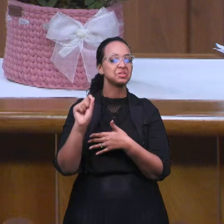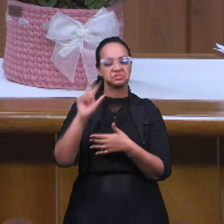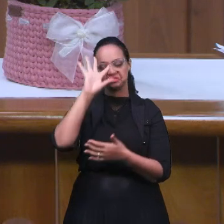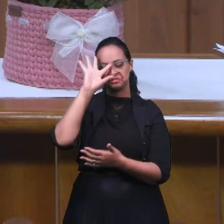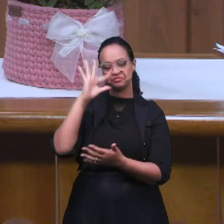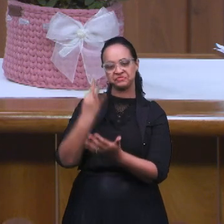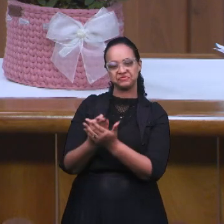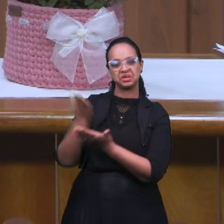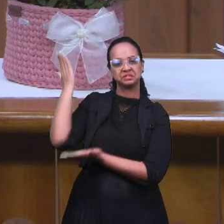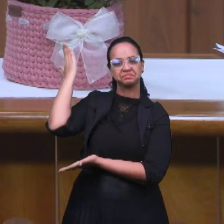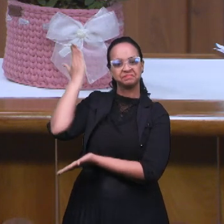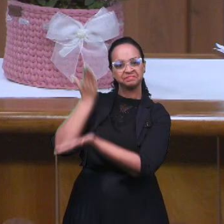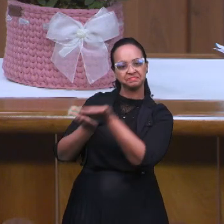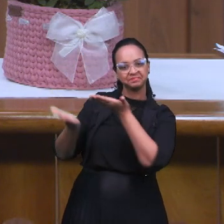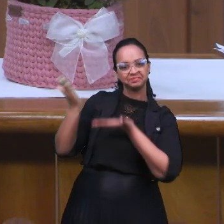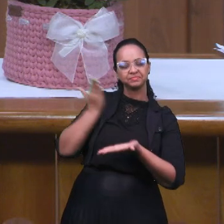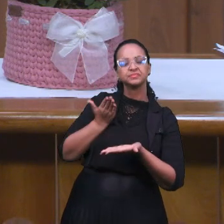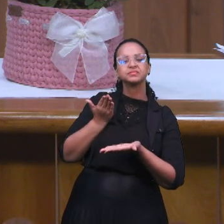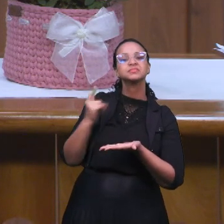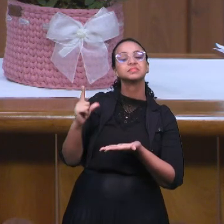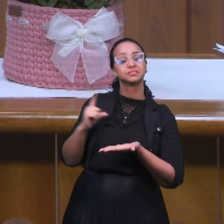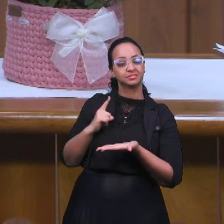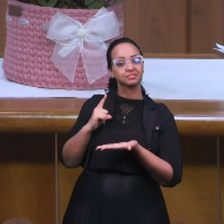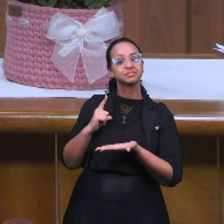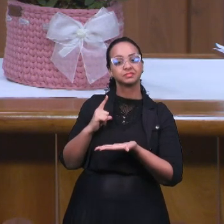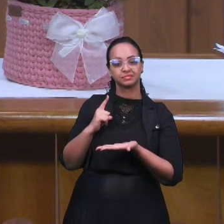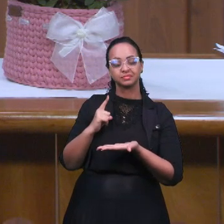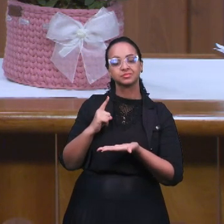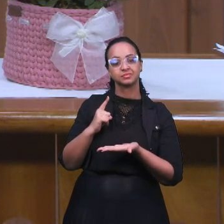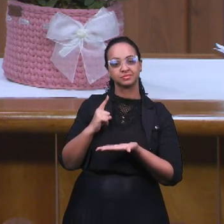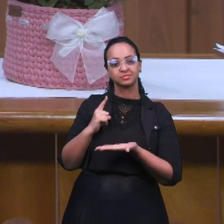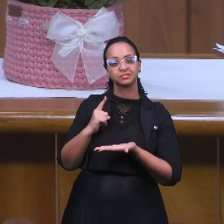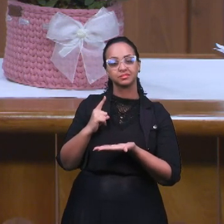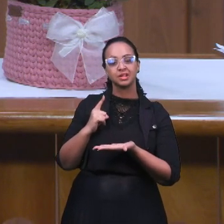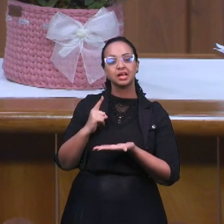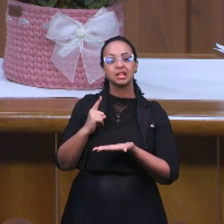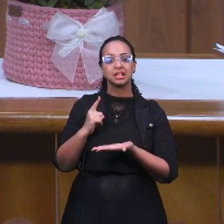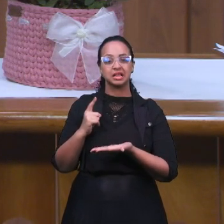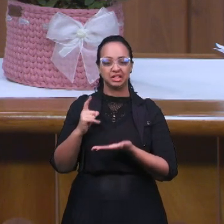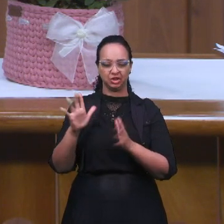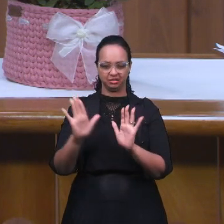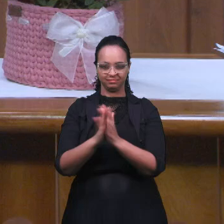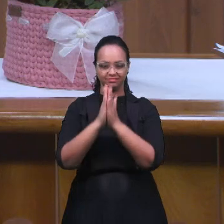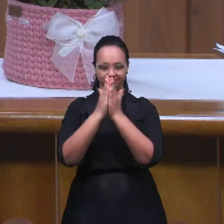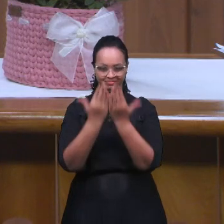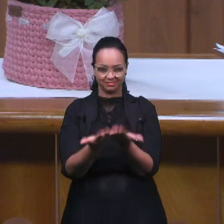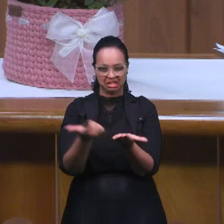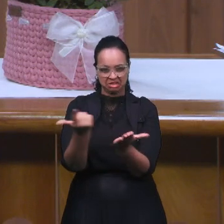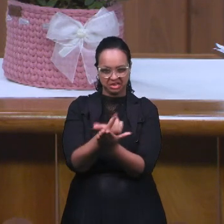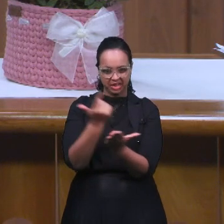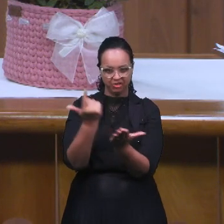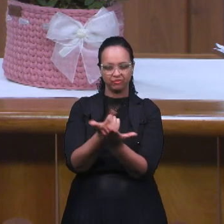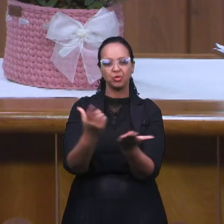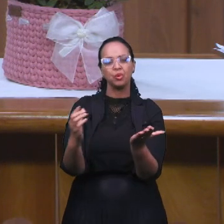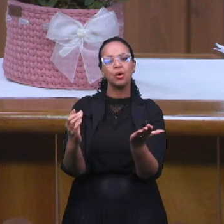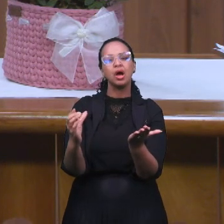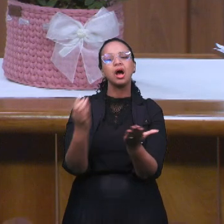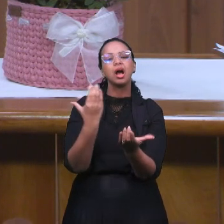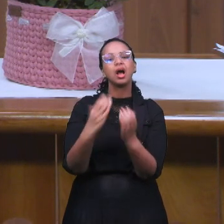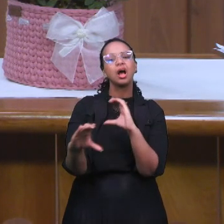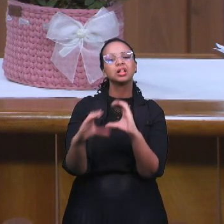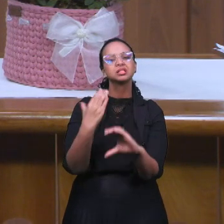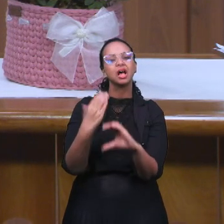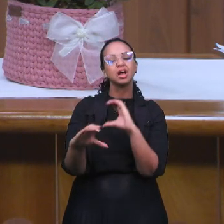vem de cima para baixo. Então, quando abrimos o livro de Cantares, a consciência, a nossa